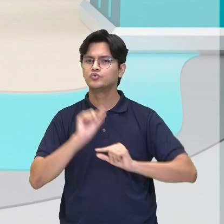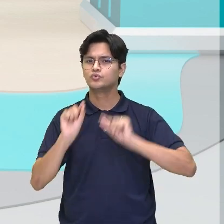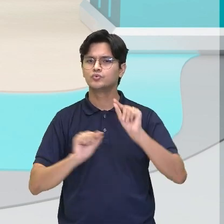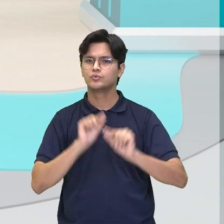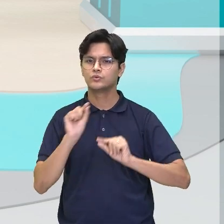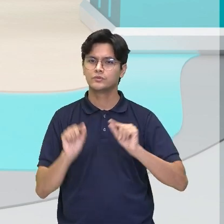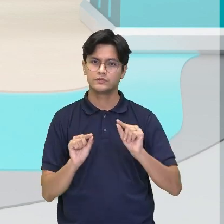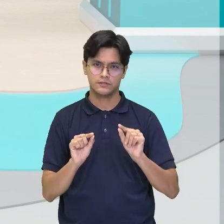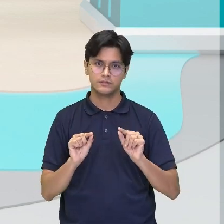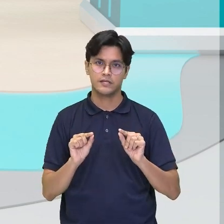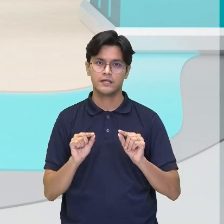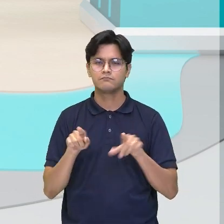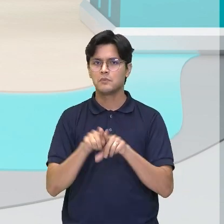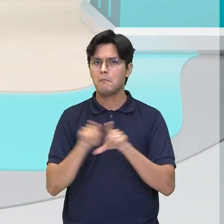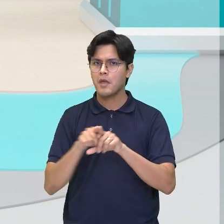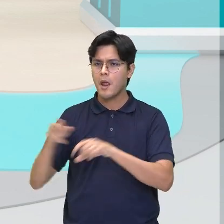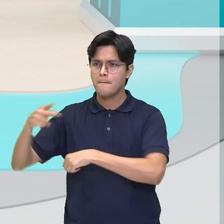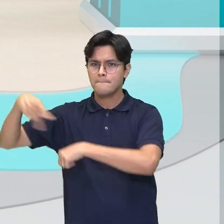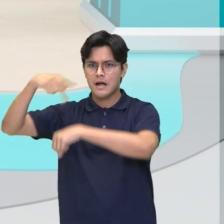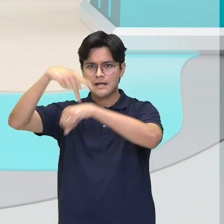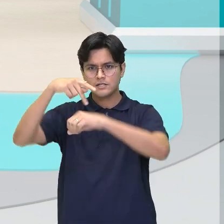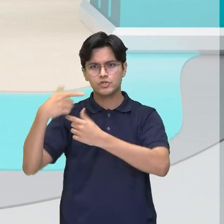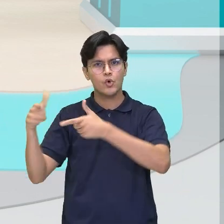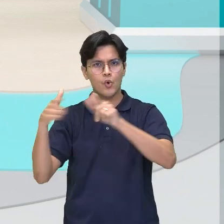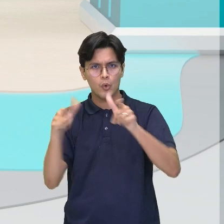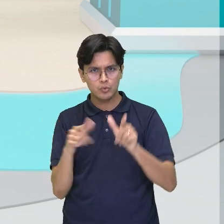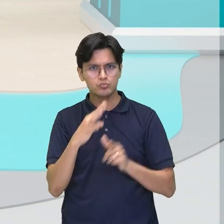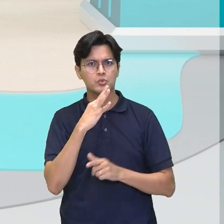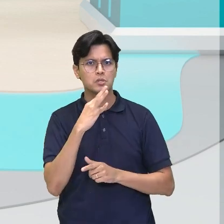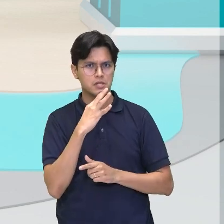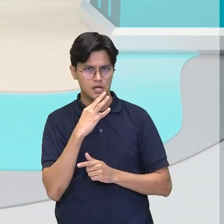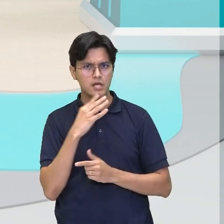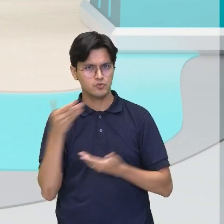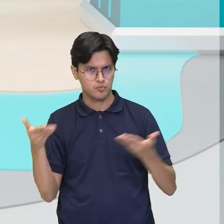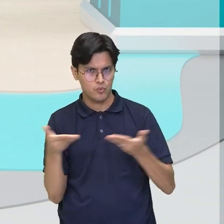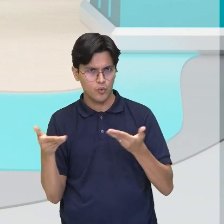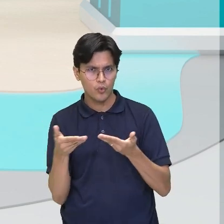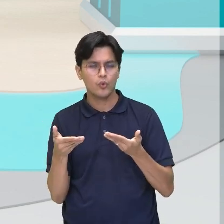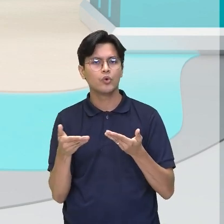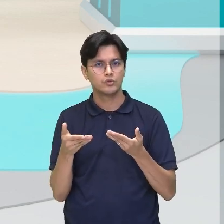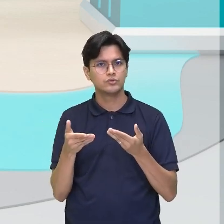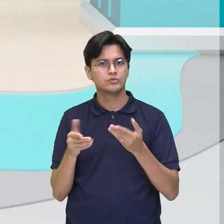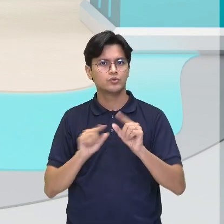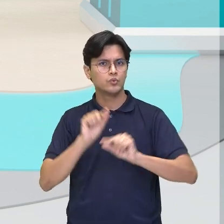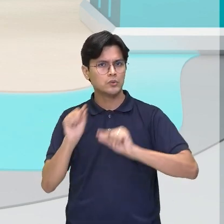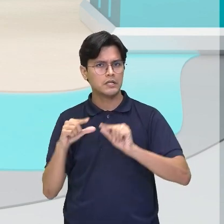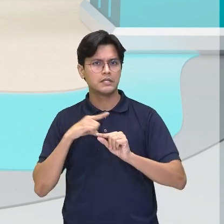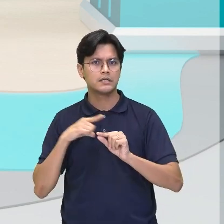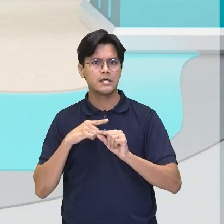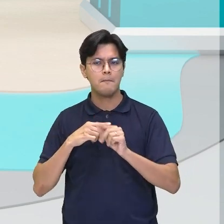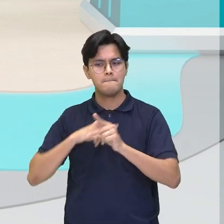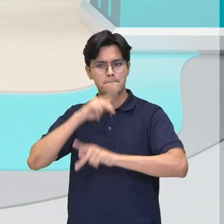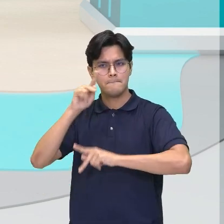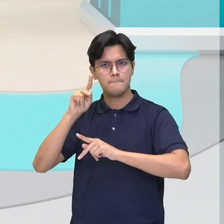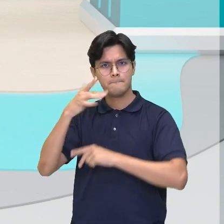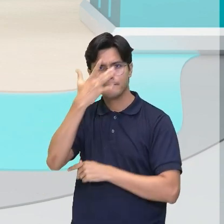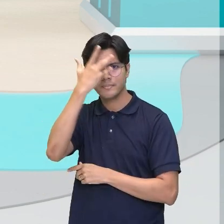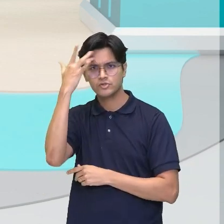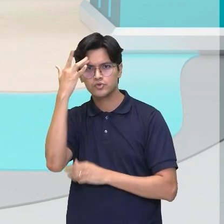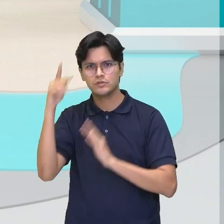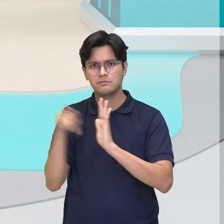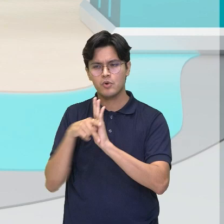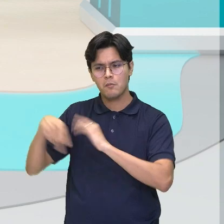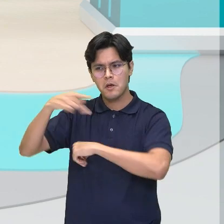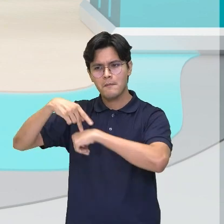até fora do Brasil, isso já faz parte dessa cultura, pessoas virem para apreciar essa